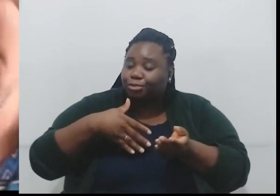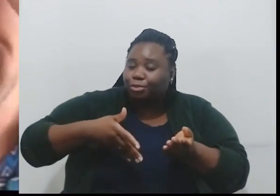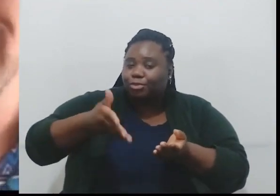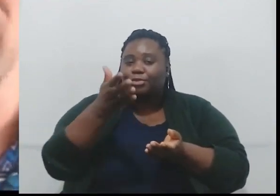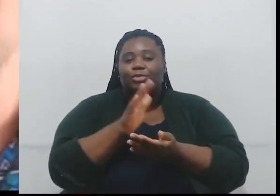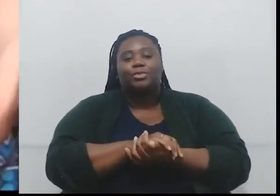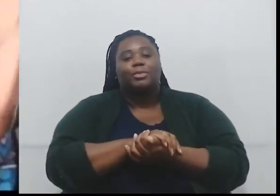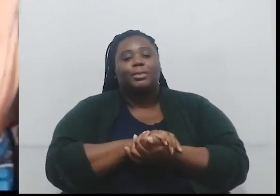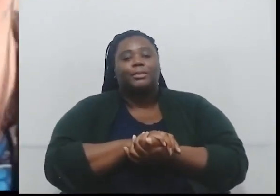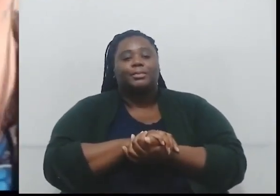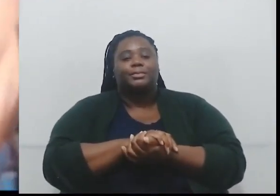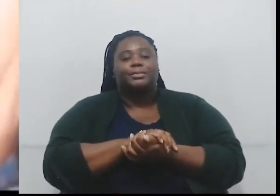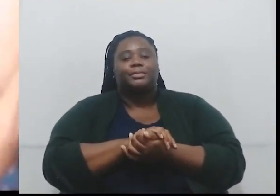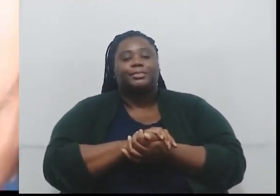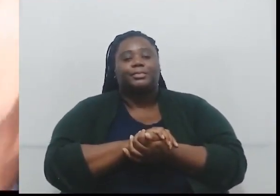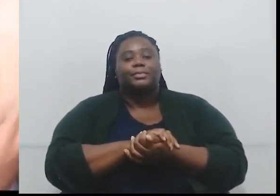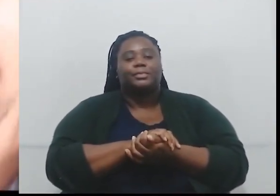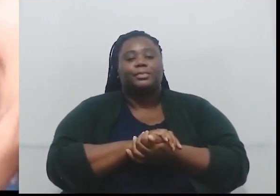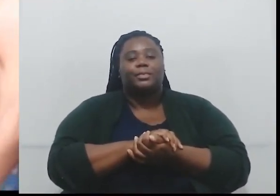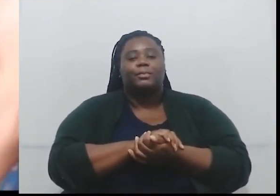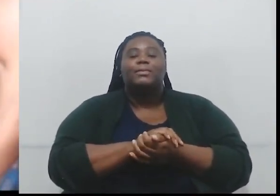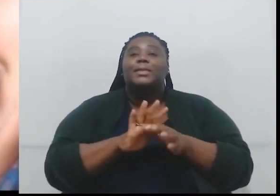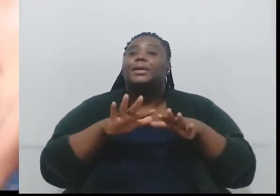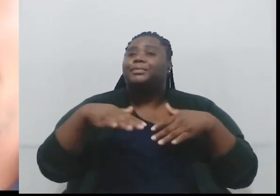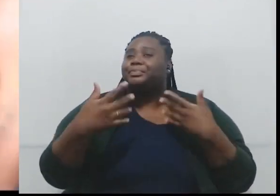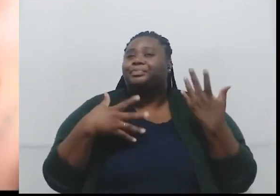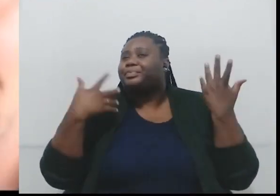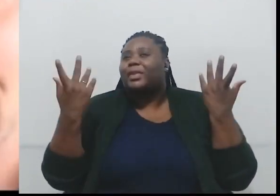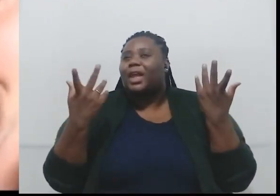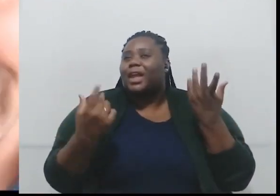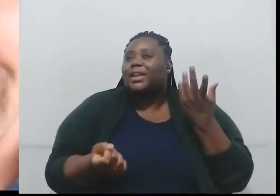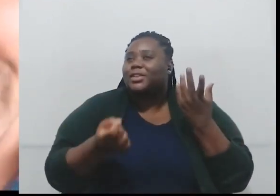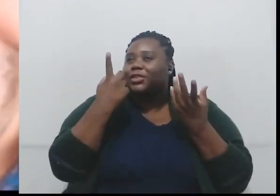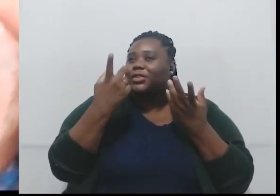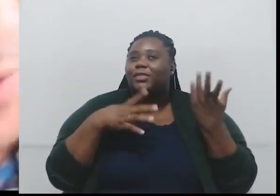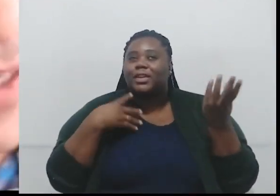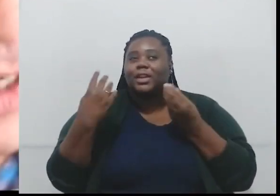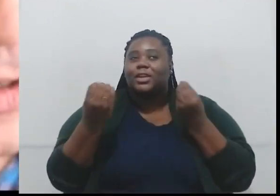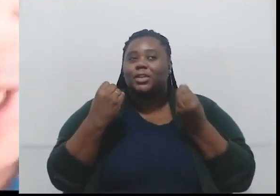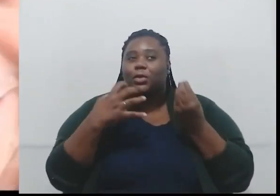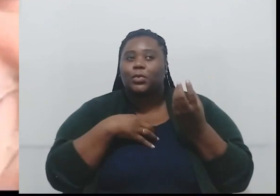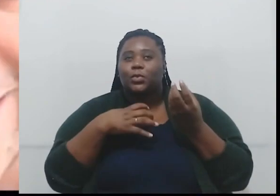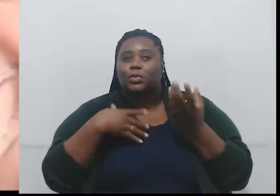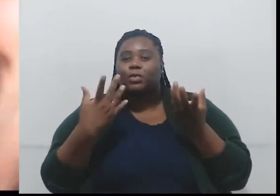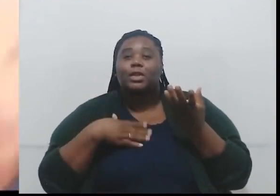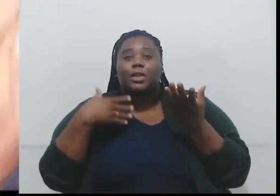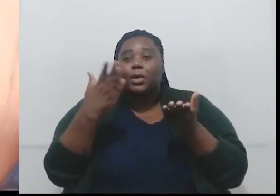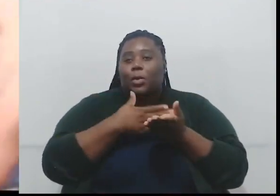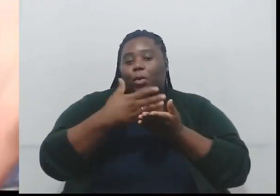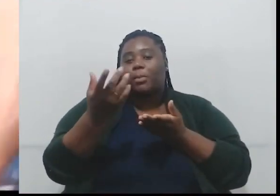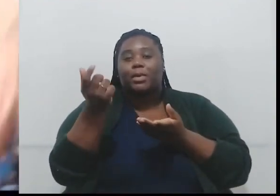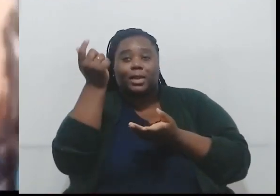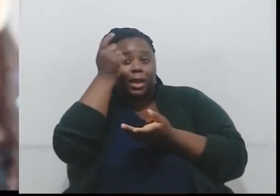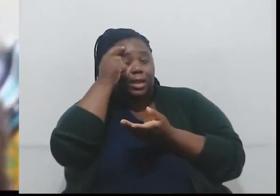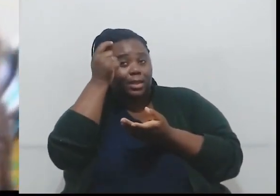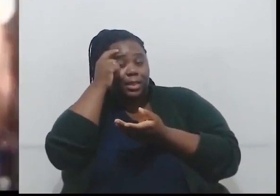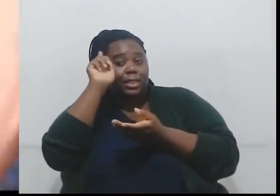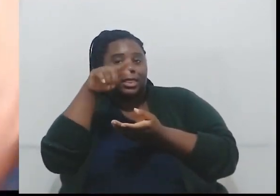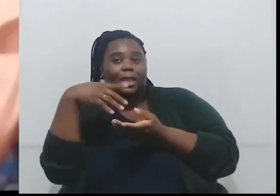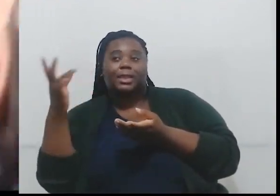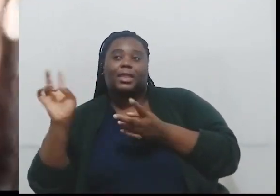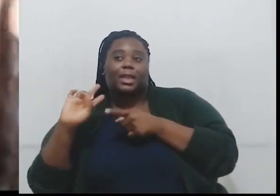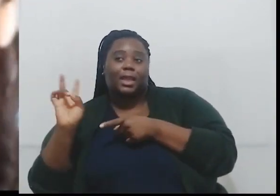de consciência que a gente tem. Eu me entendi gay de um lado, preto do outro. Eu trabalhava com as bichas no Teatro da Queda e com toda a coisa do